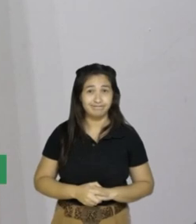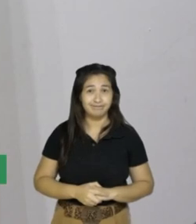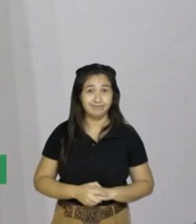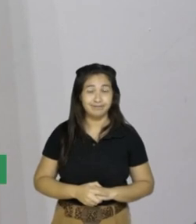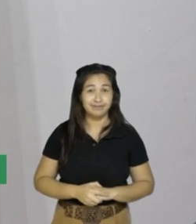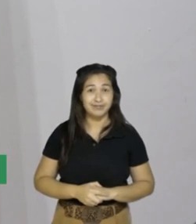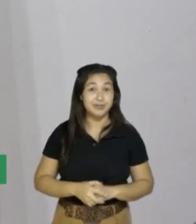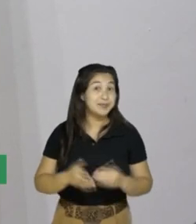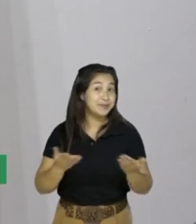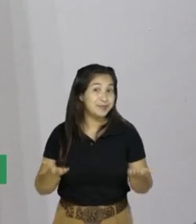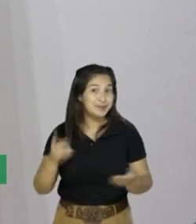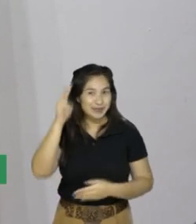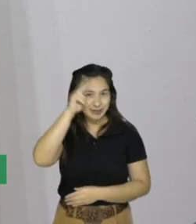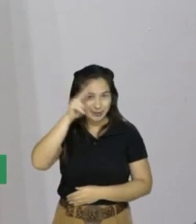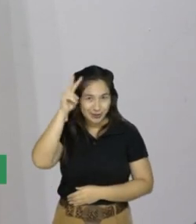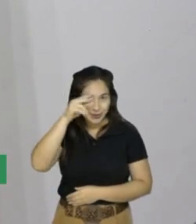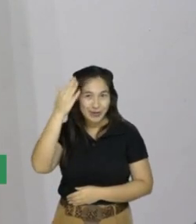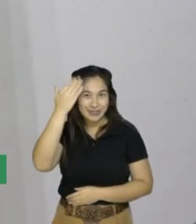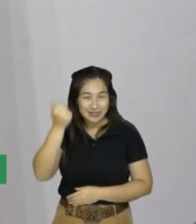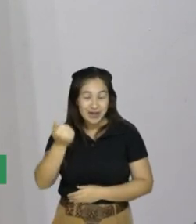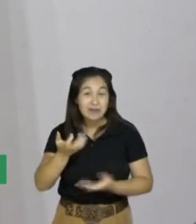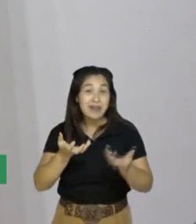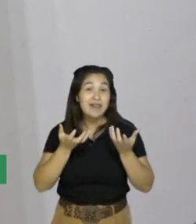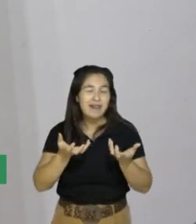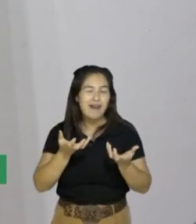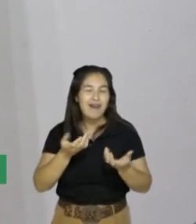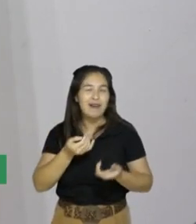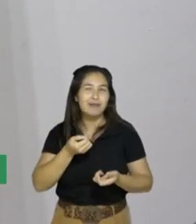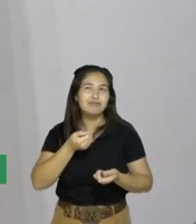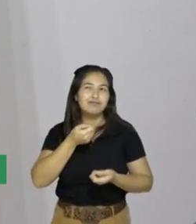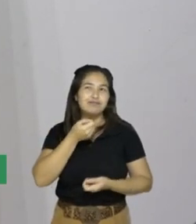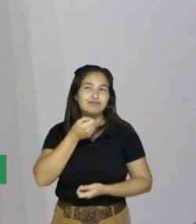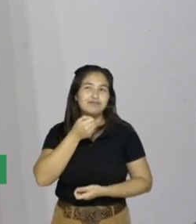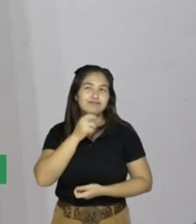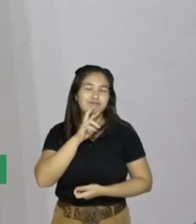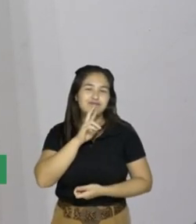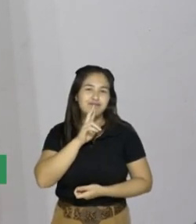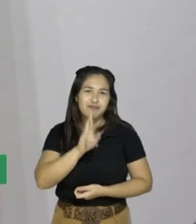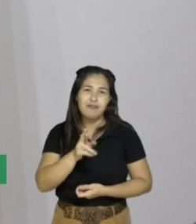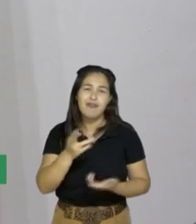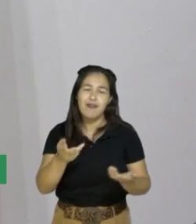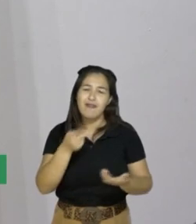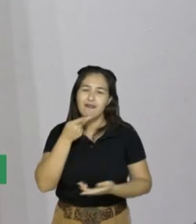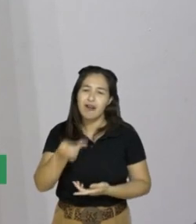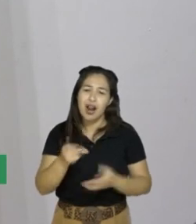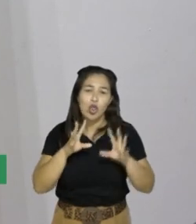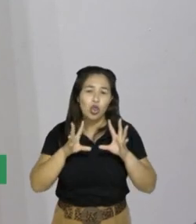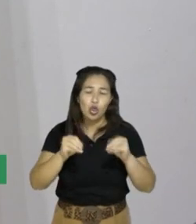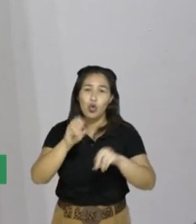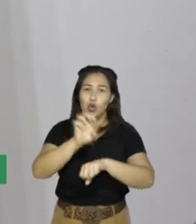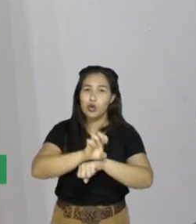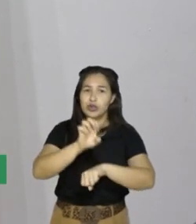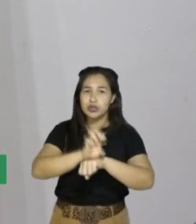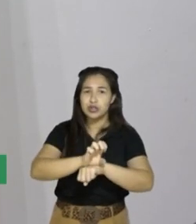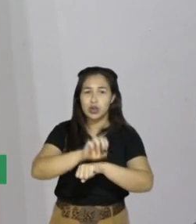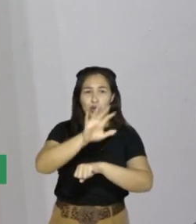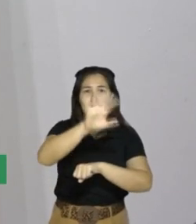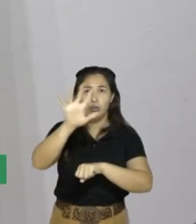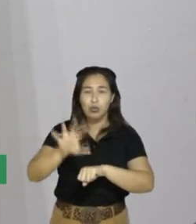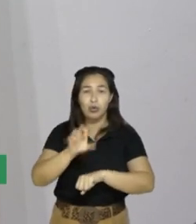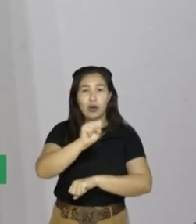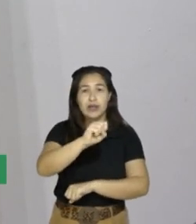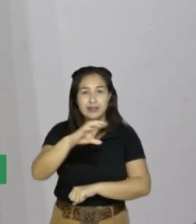falar em História gostaria de destacar aqui para todo o Estado de Santa Catarina